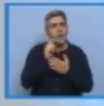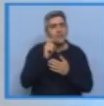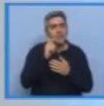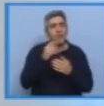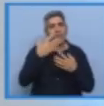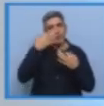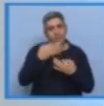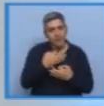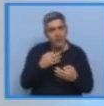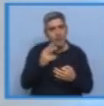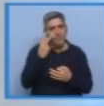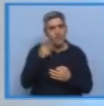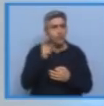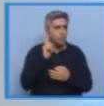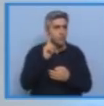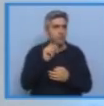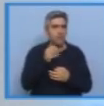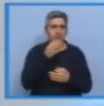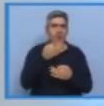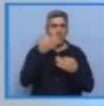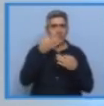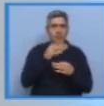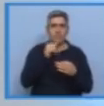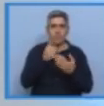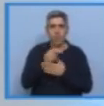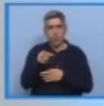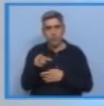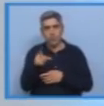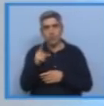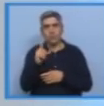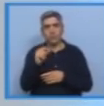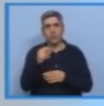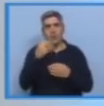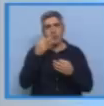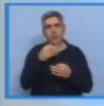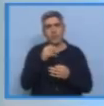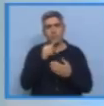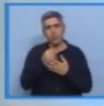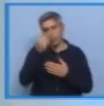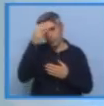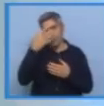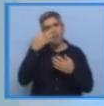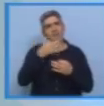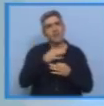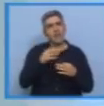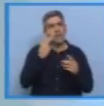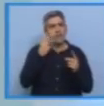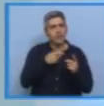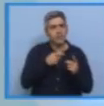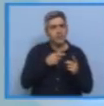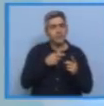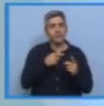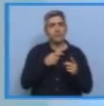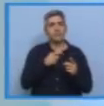na vida, que é outra questão importante, porque fala-se muito na dignidade na morte, mas fala-se tanto da dignidade na morte que esquecemos a dignidade na vida.